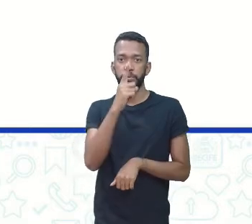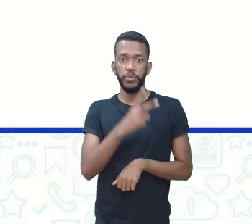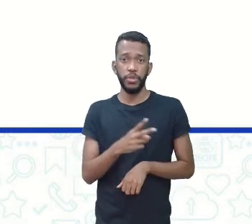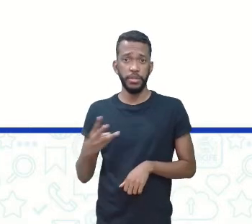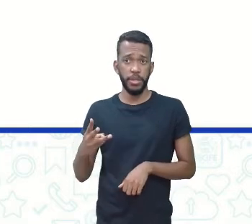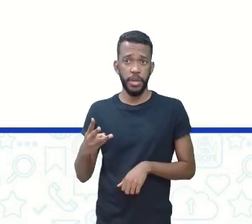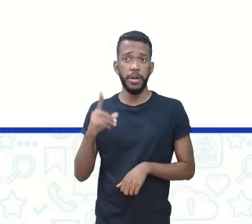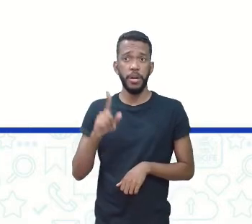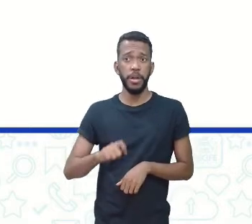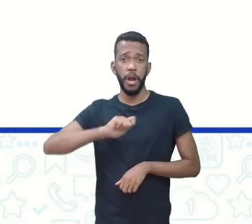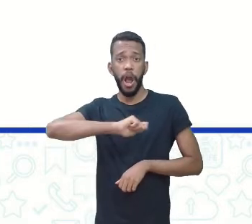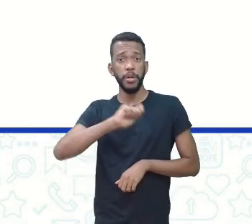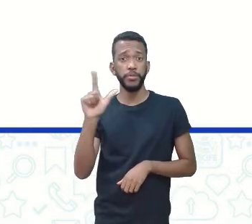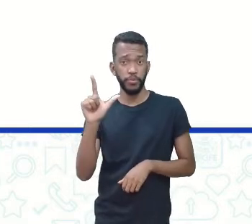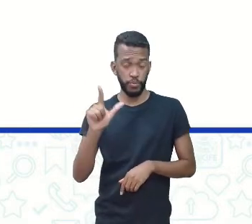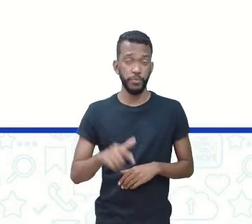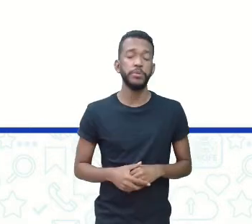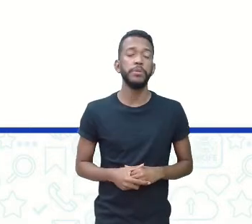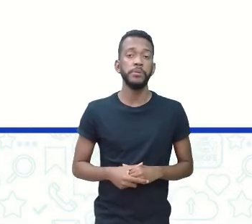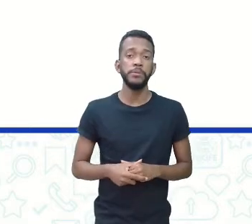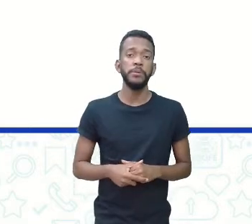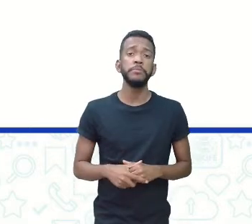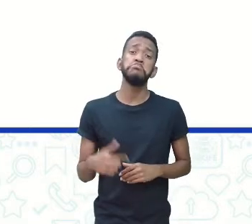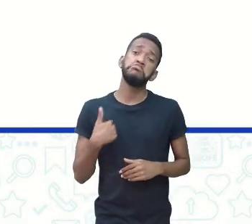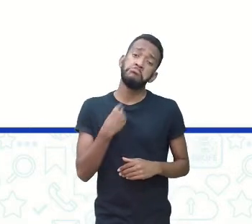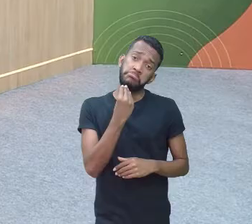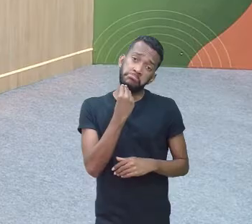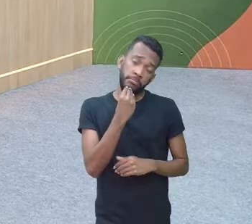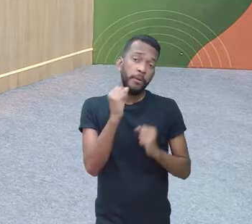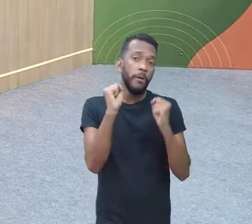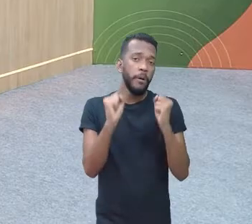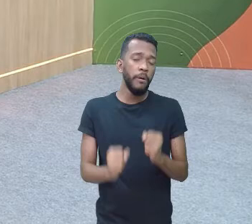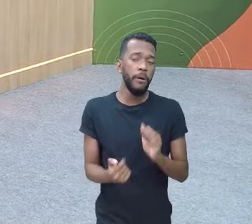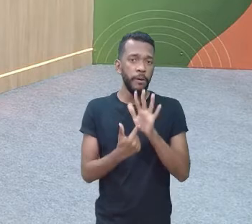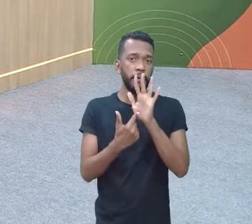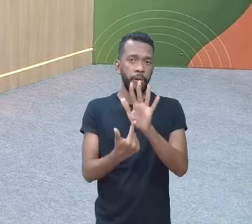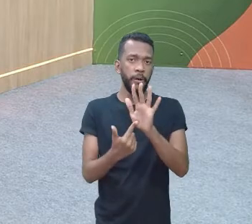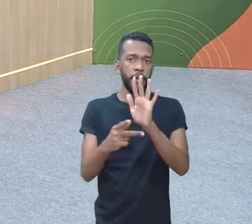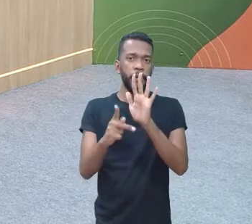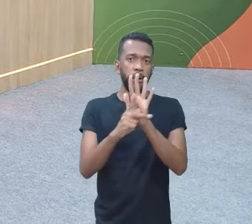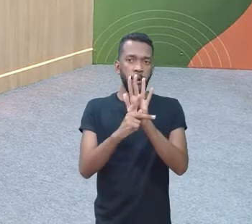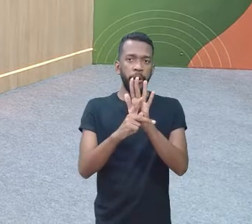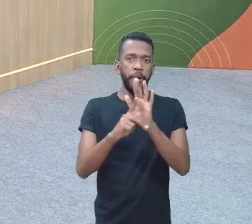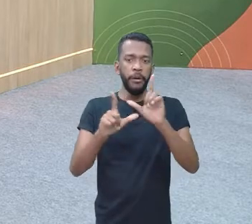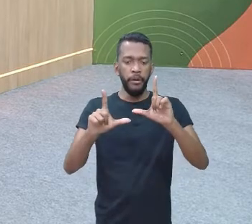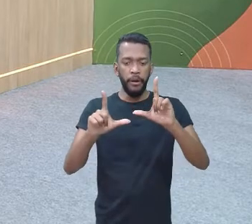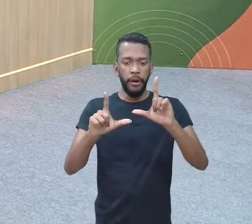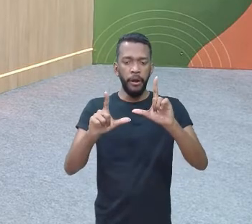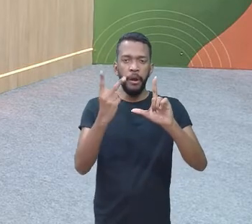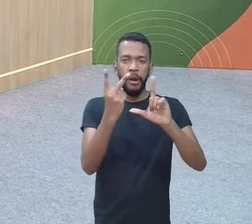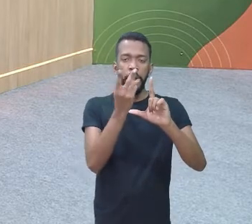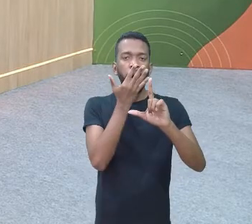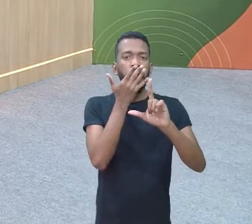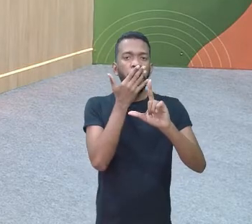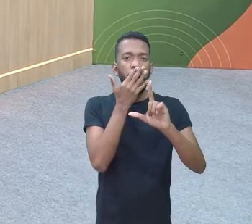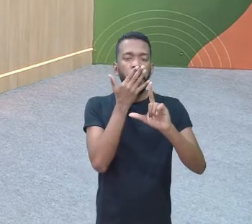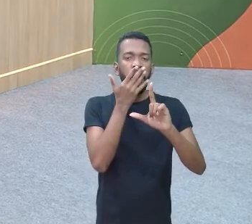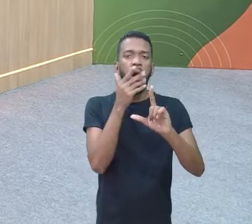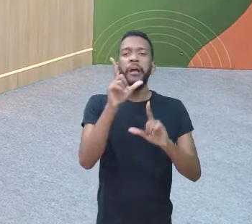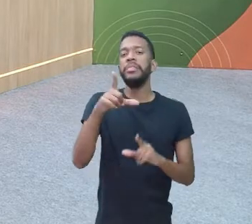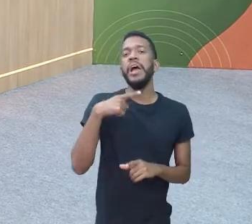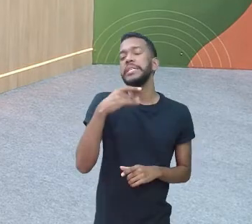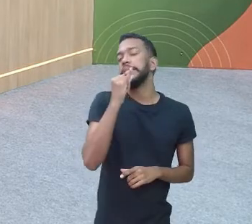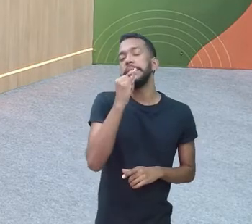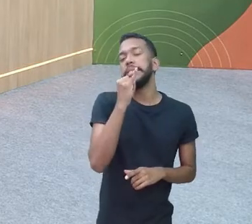3 quadradinhos em azul. Eu poderia fazer a representação dessas duas cores através de uma